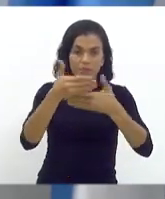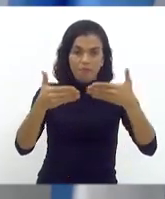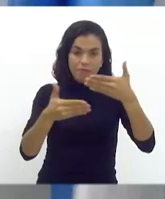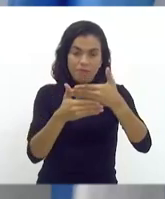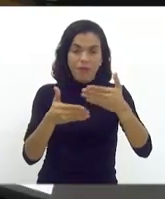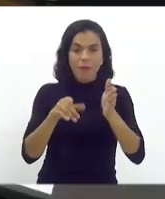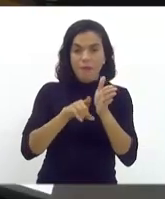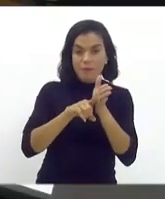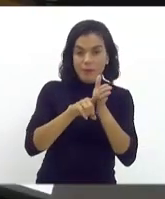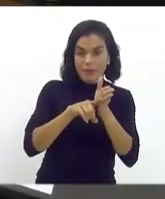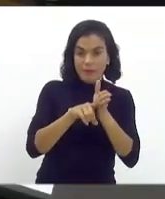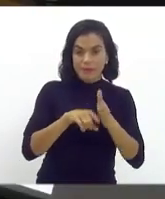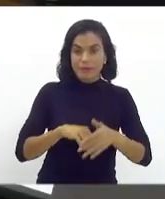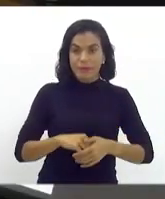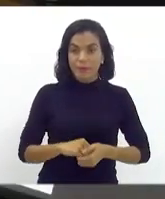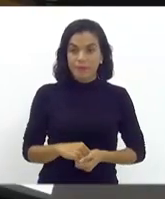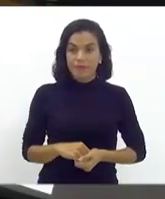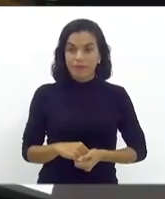pesquisa